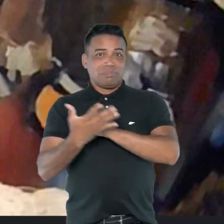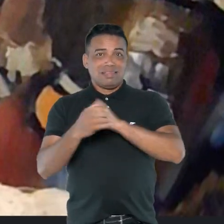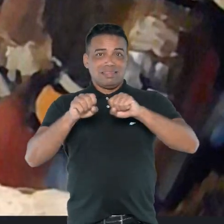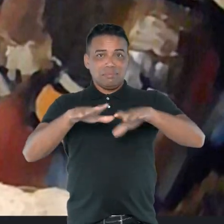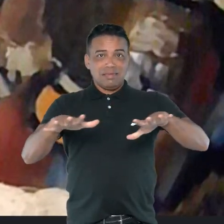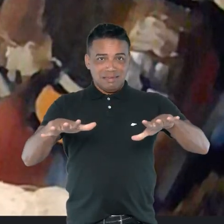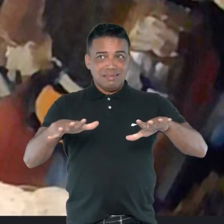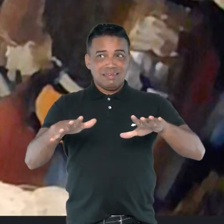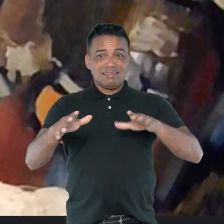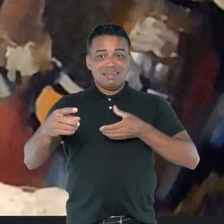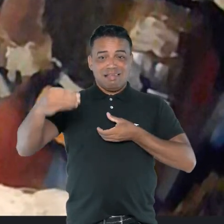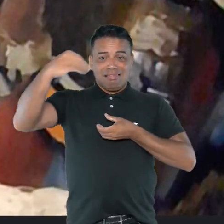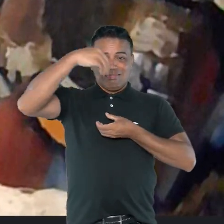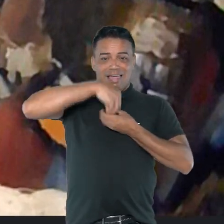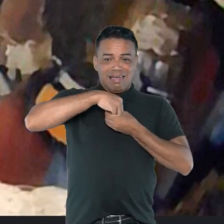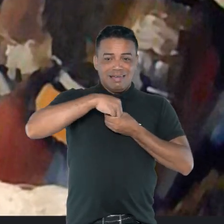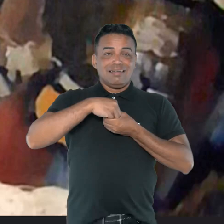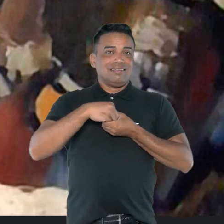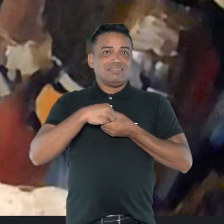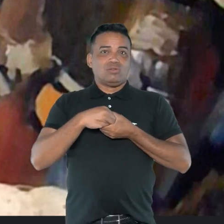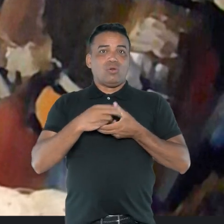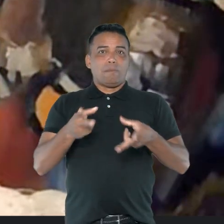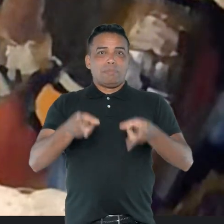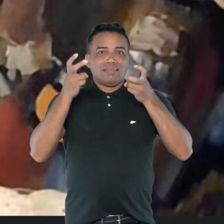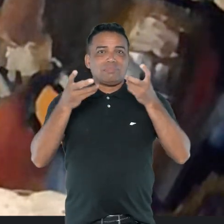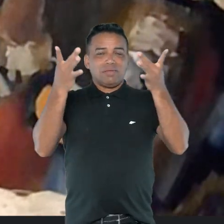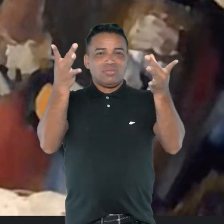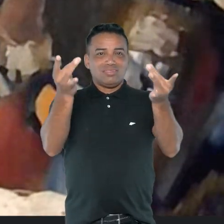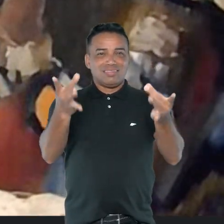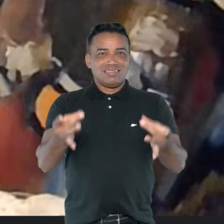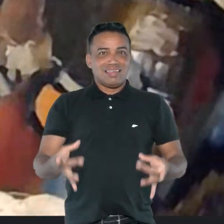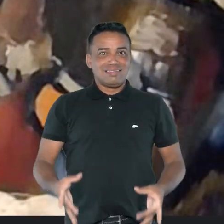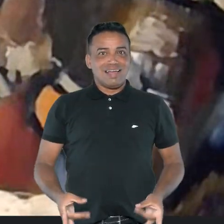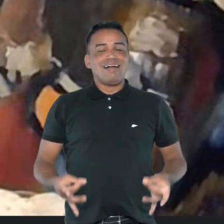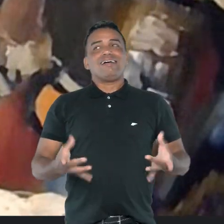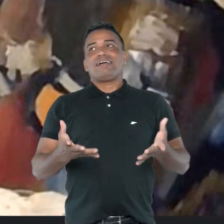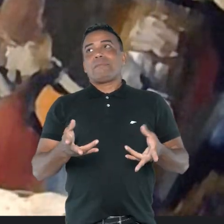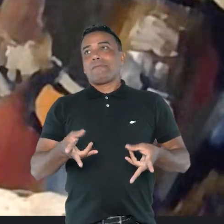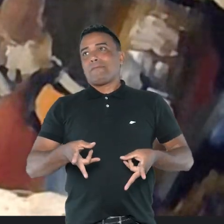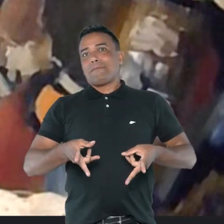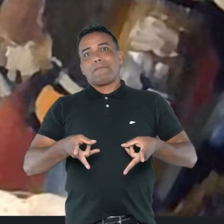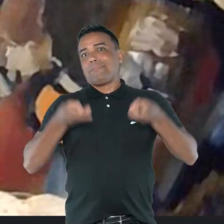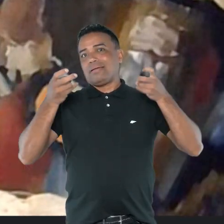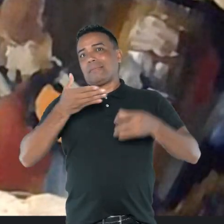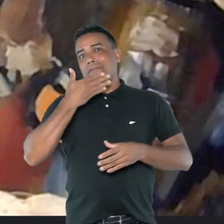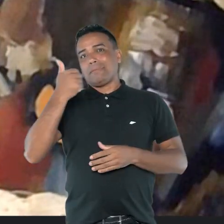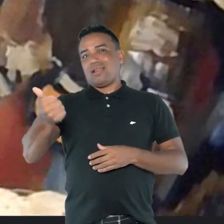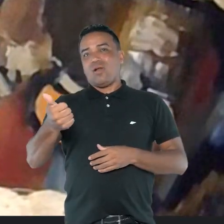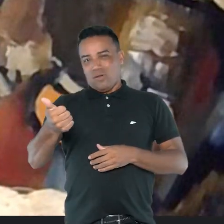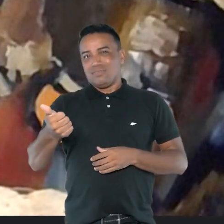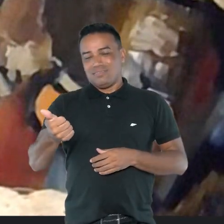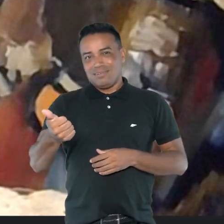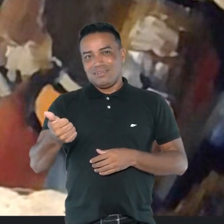me fizeram observar mais de perto, assim, colocar uma lente de aumento nessas